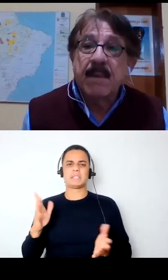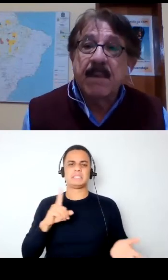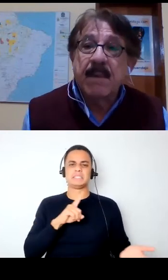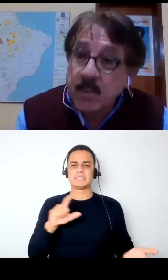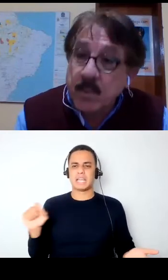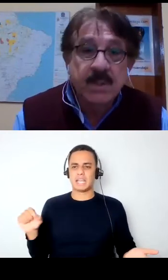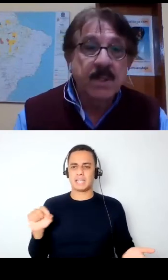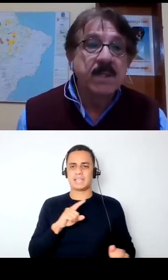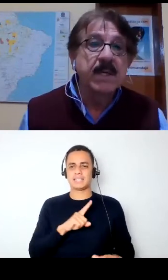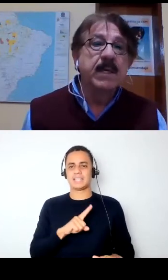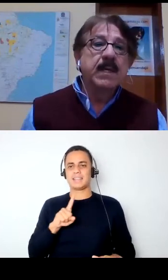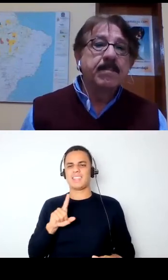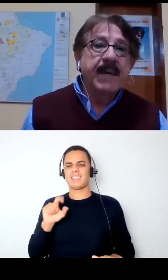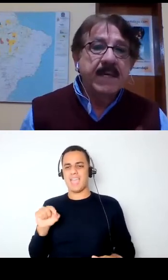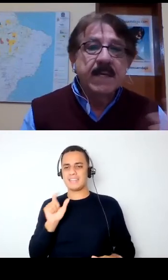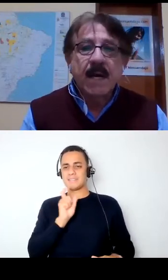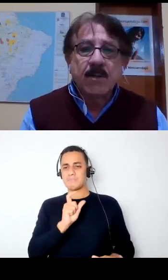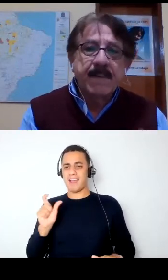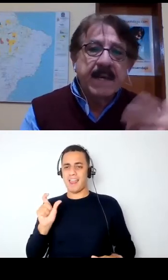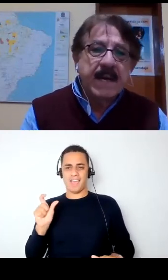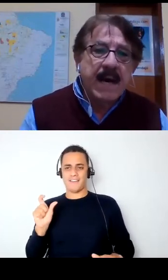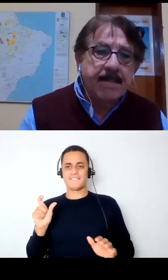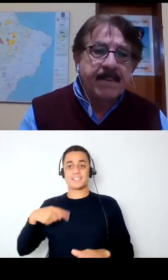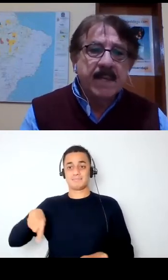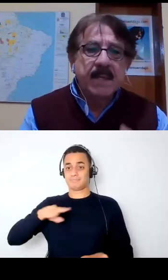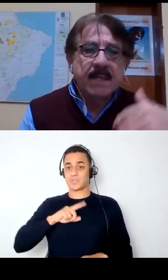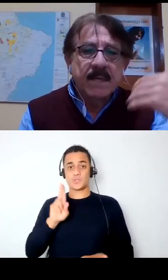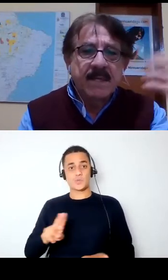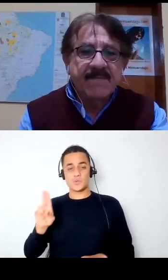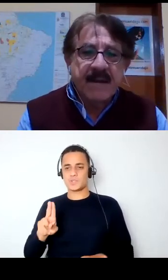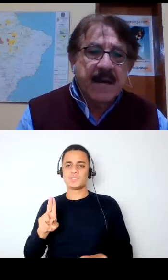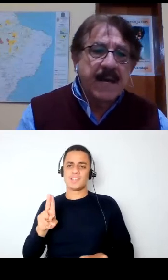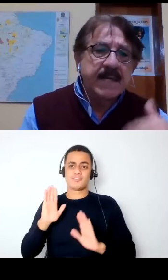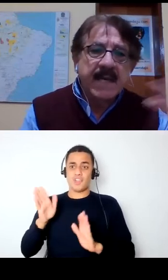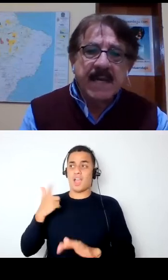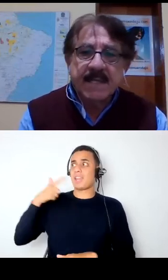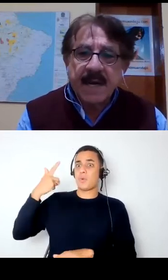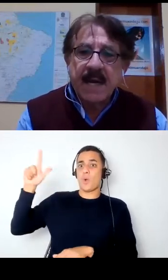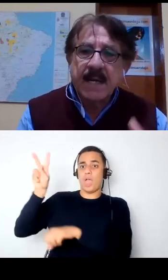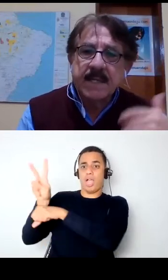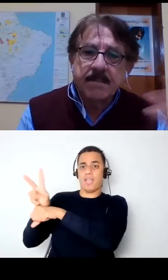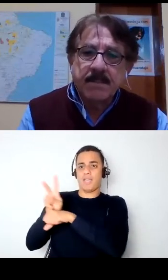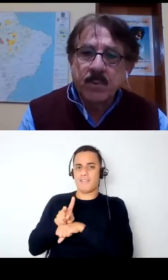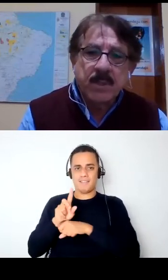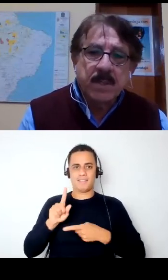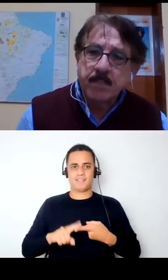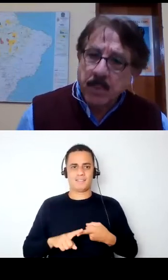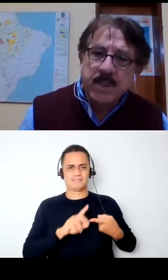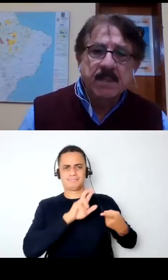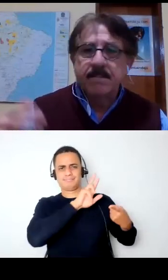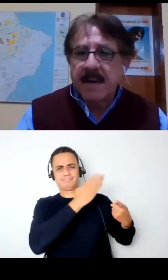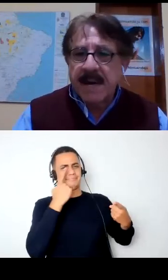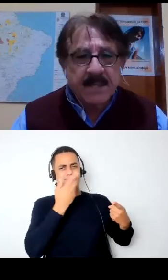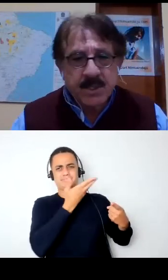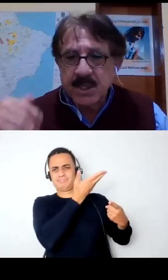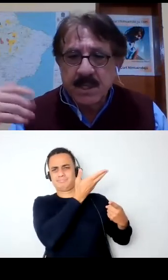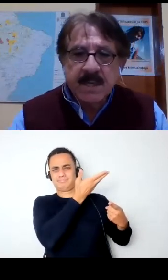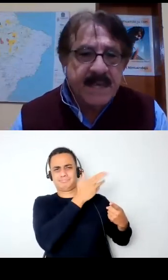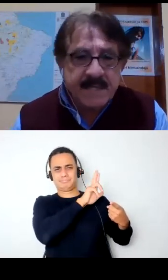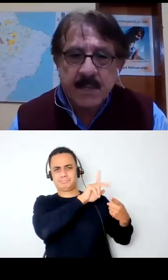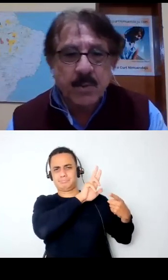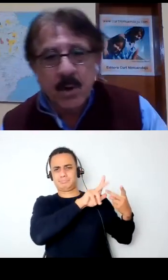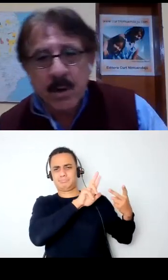língua, né? Que expressam aí, quando a gente quer falar de computadores, smartphones, a gente usa aí, ó, são um